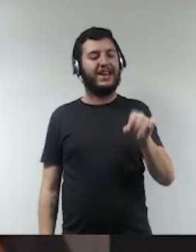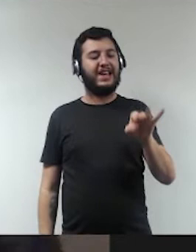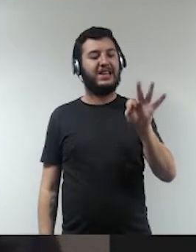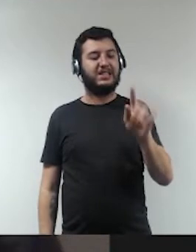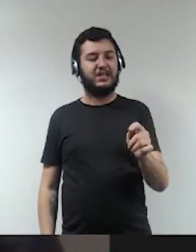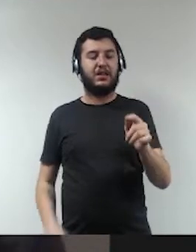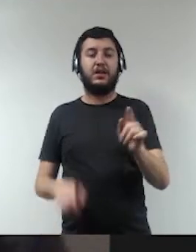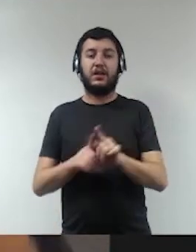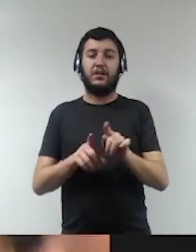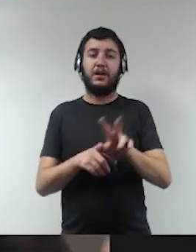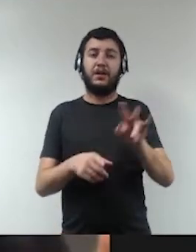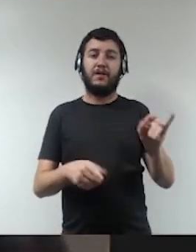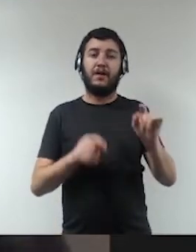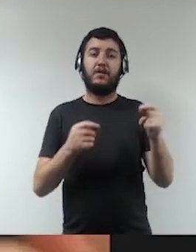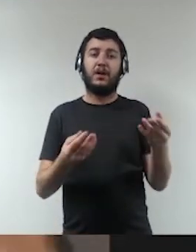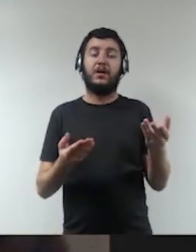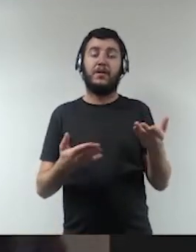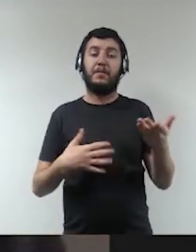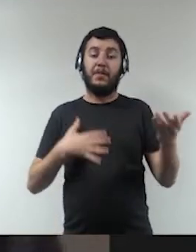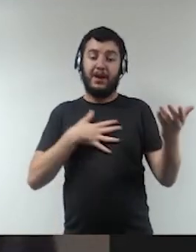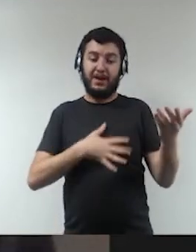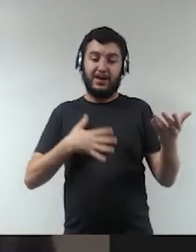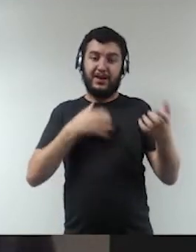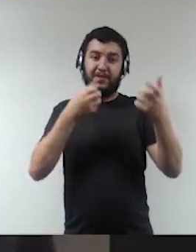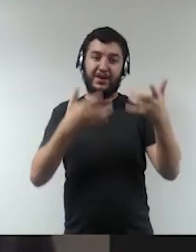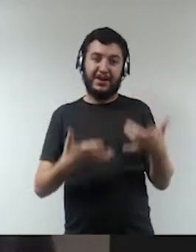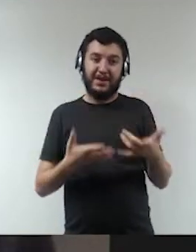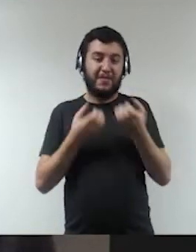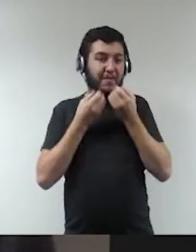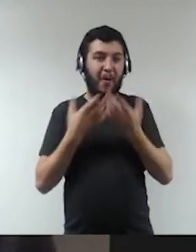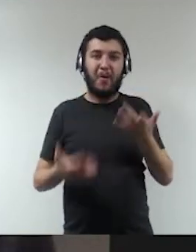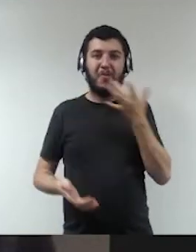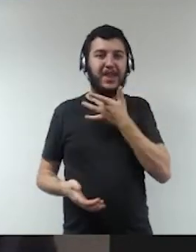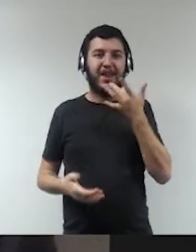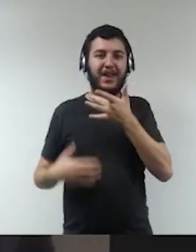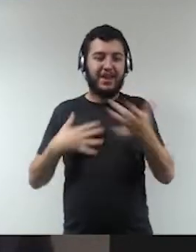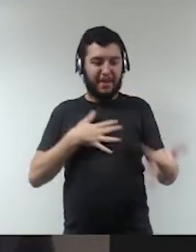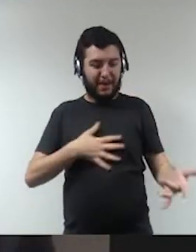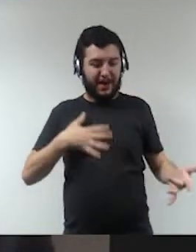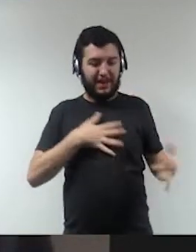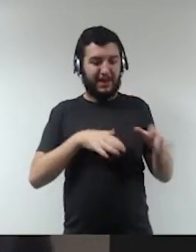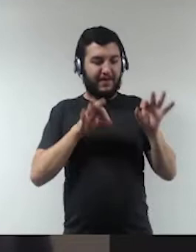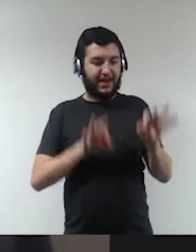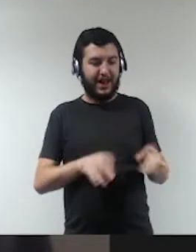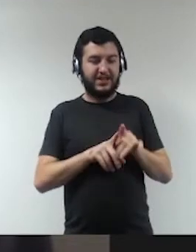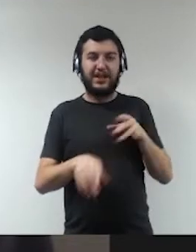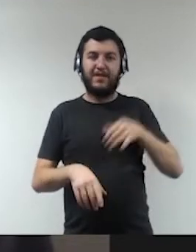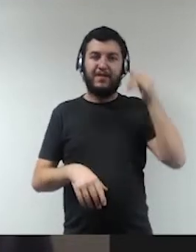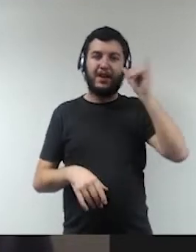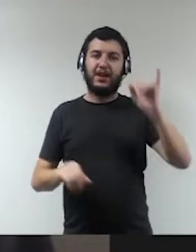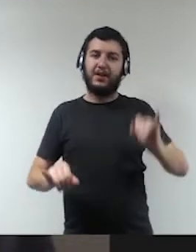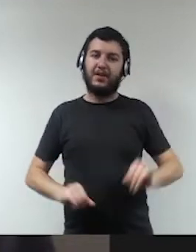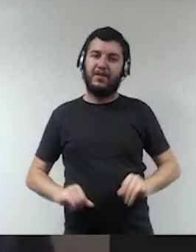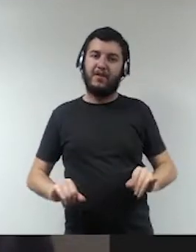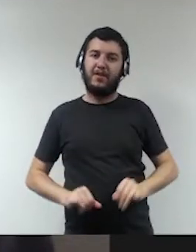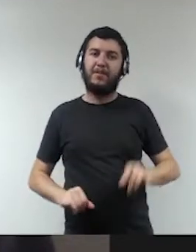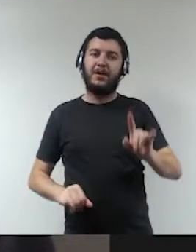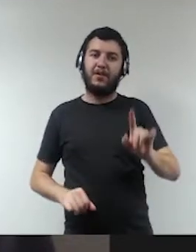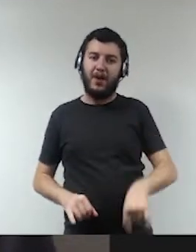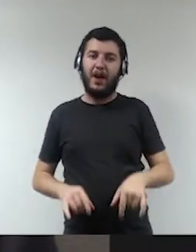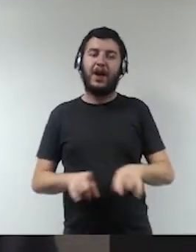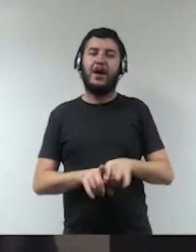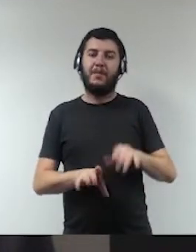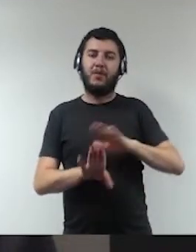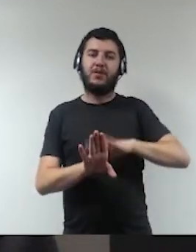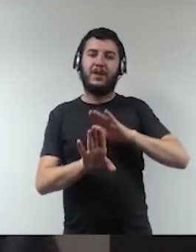proporciona prazer é bom e evitar o sofrimento é este o objetivo do utilitarismo.